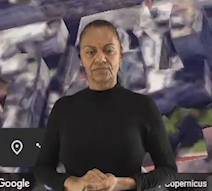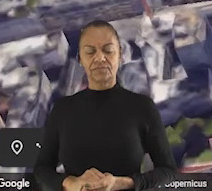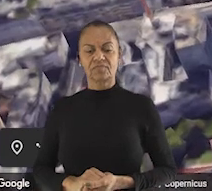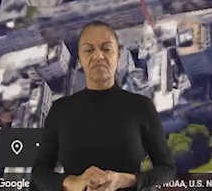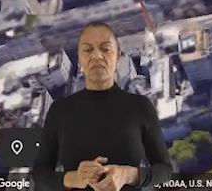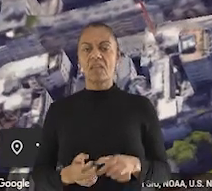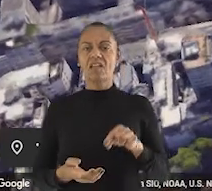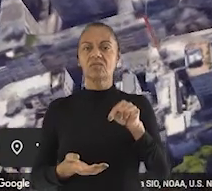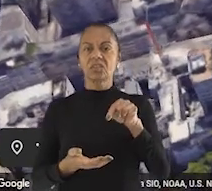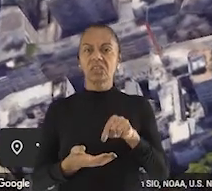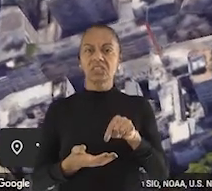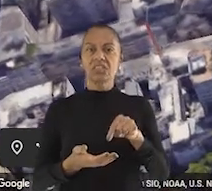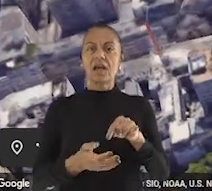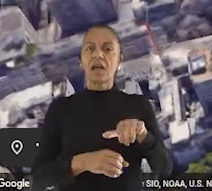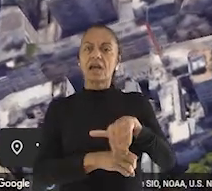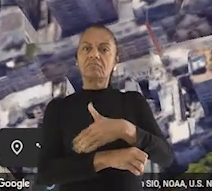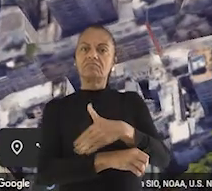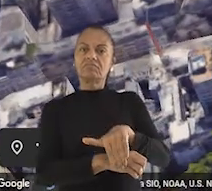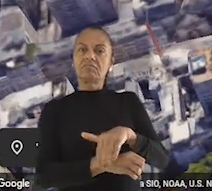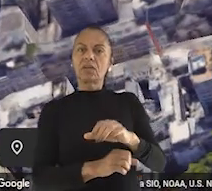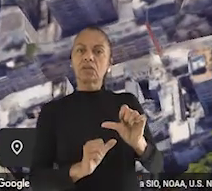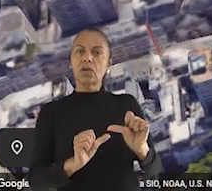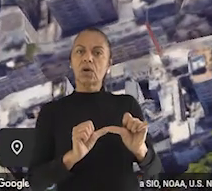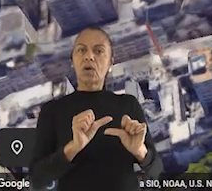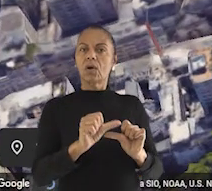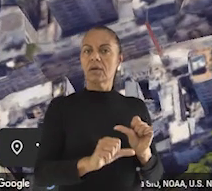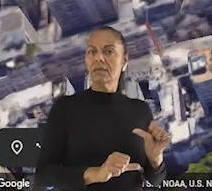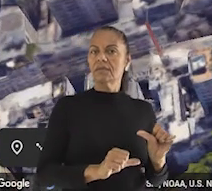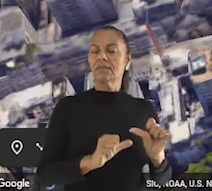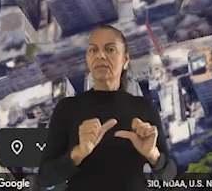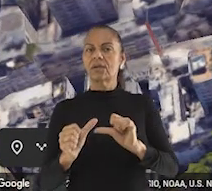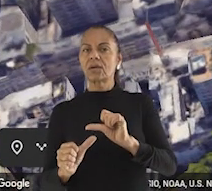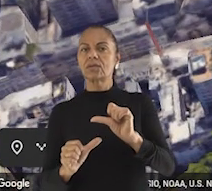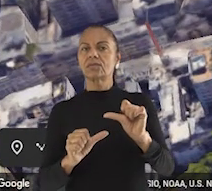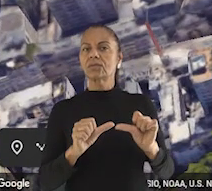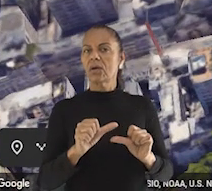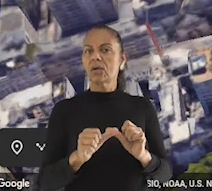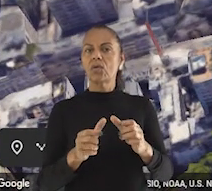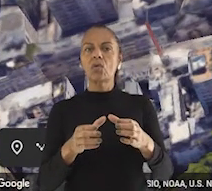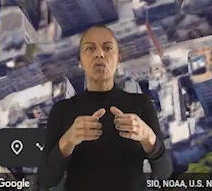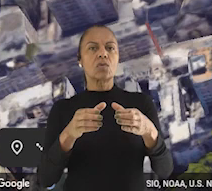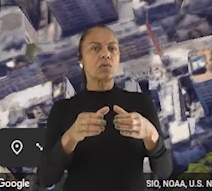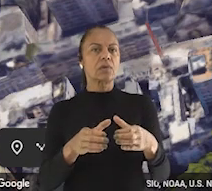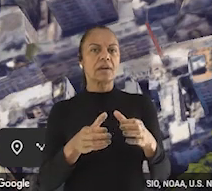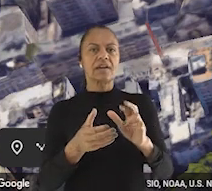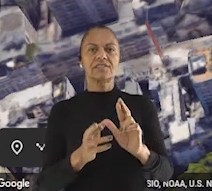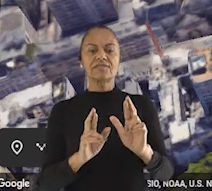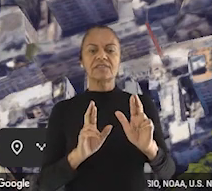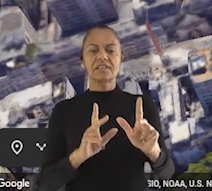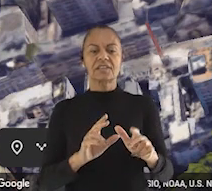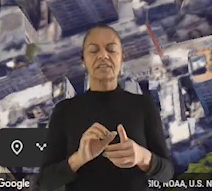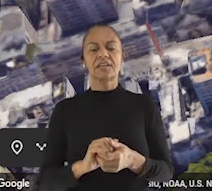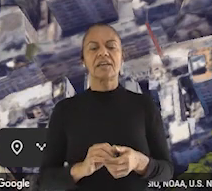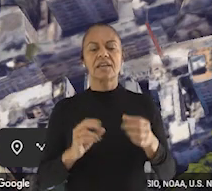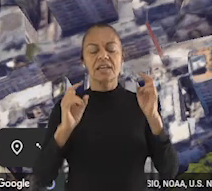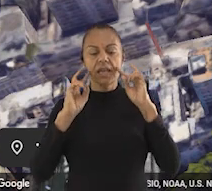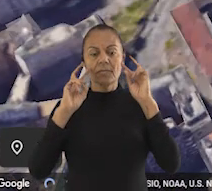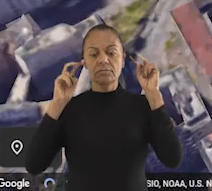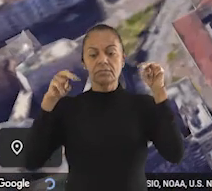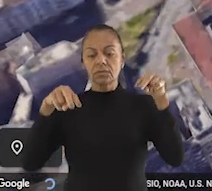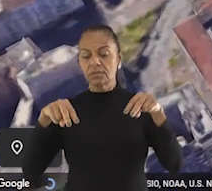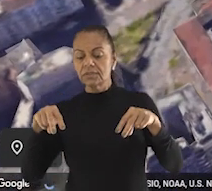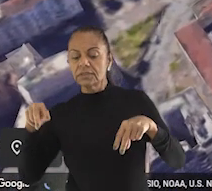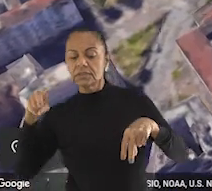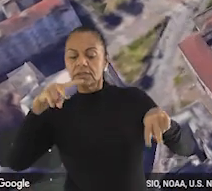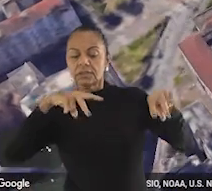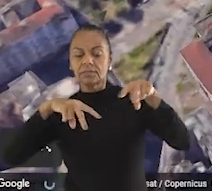partir desse simples movimento de clicar num outro endereço, eu já fui enviada para um outro lugar. E aí a gente está vendo aqui